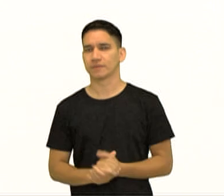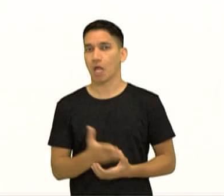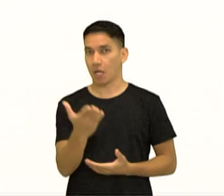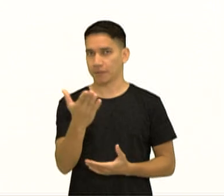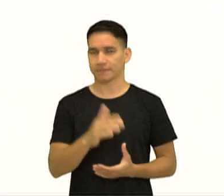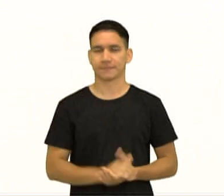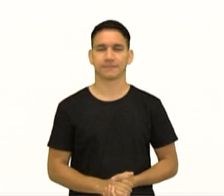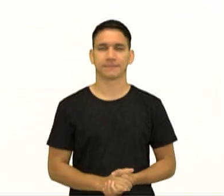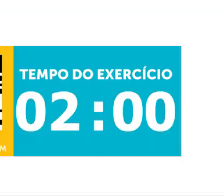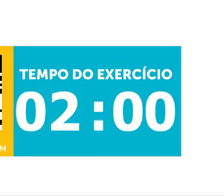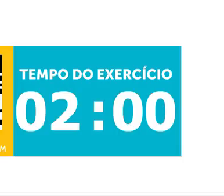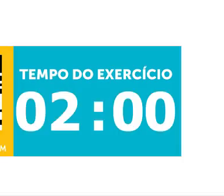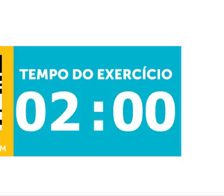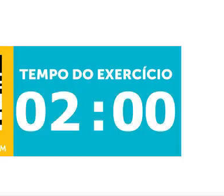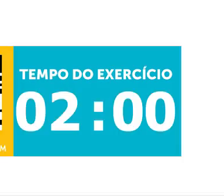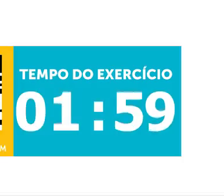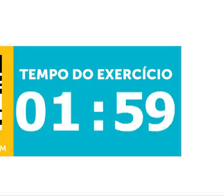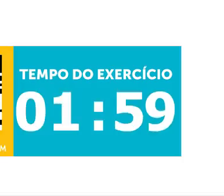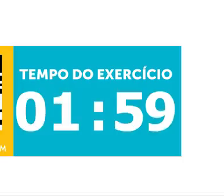com vocês.